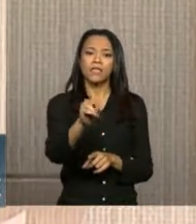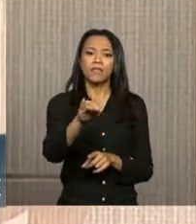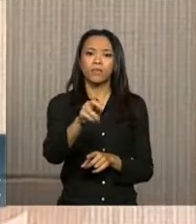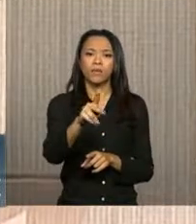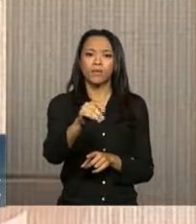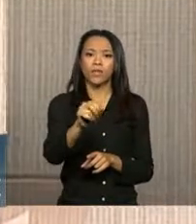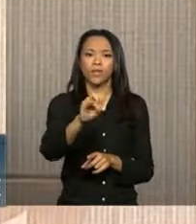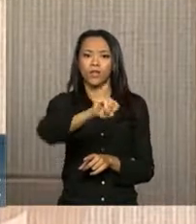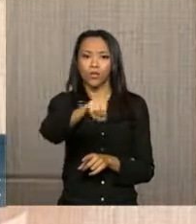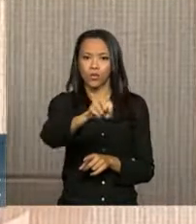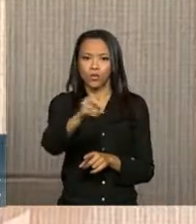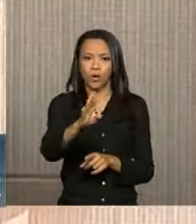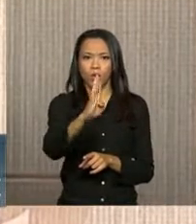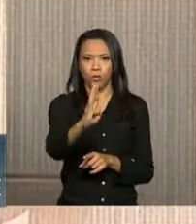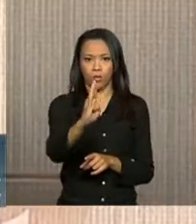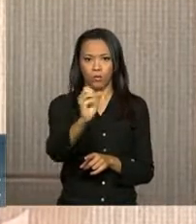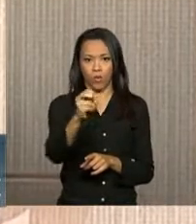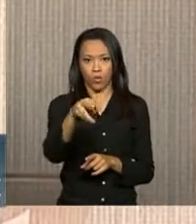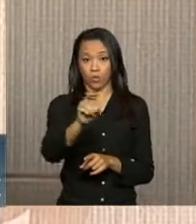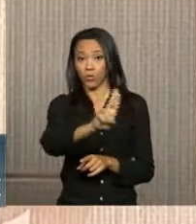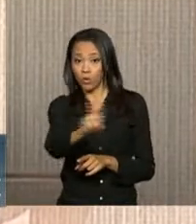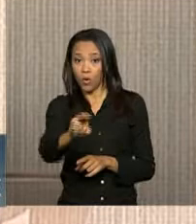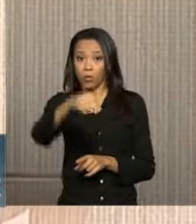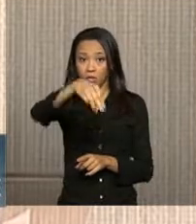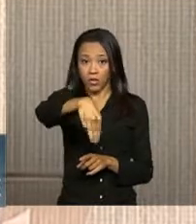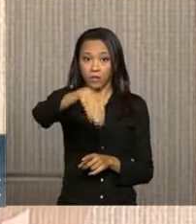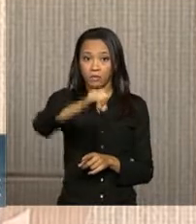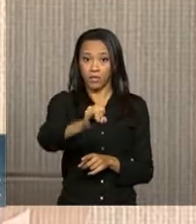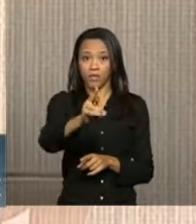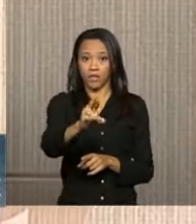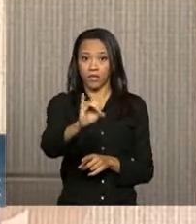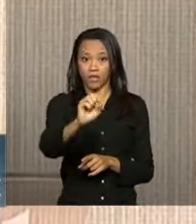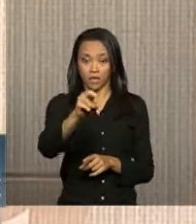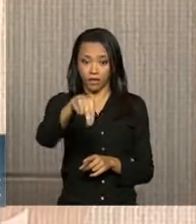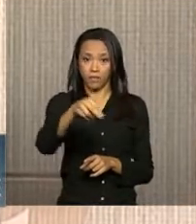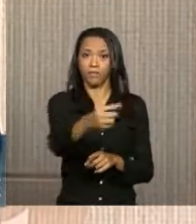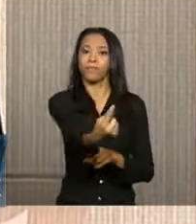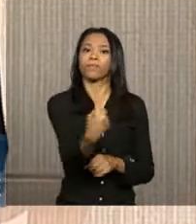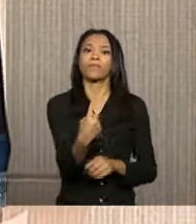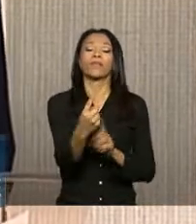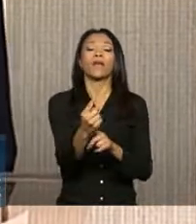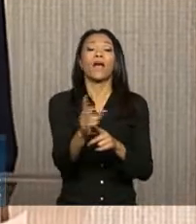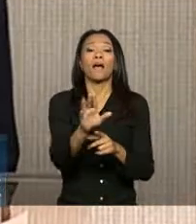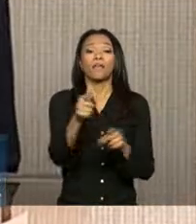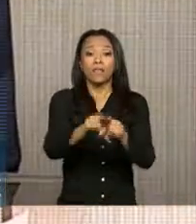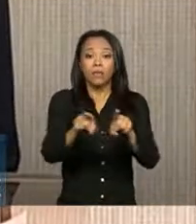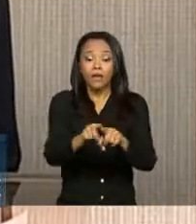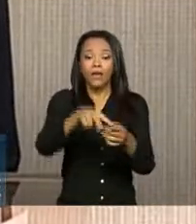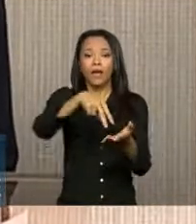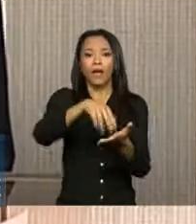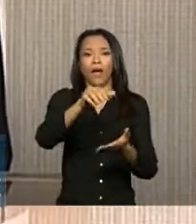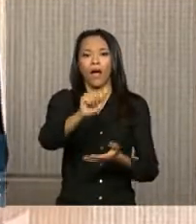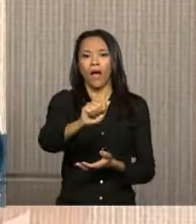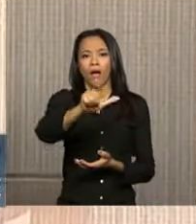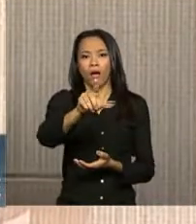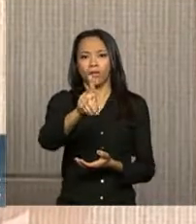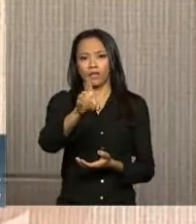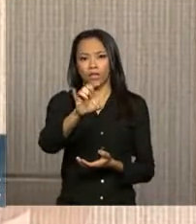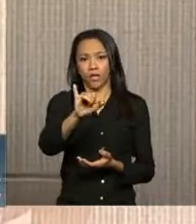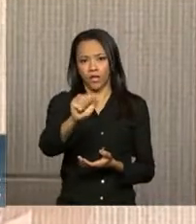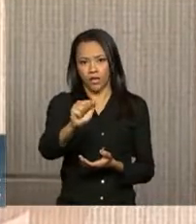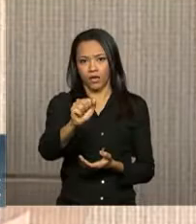salesianos míriam maria josé dos santos aldeias infantis ss brasil